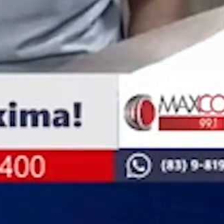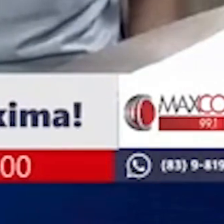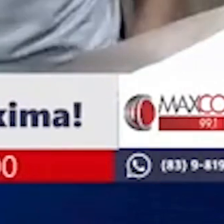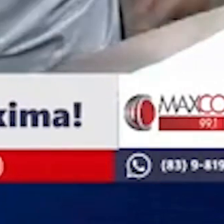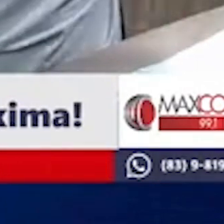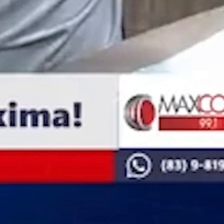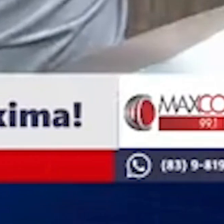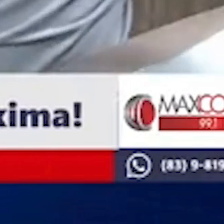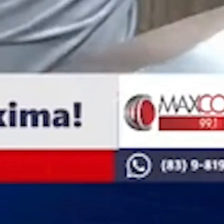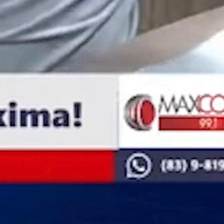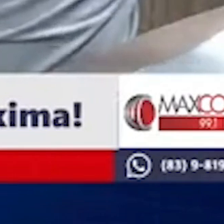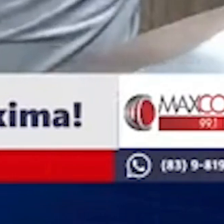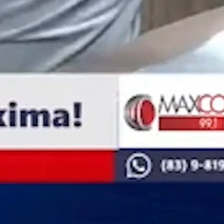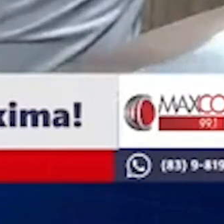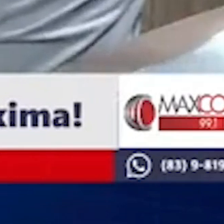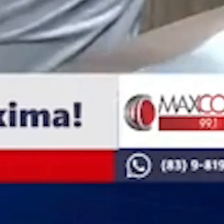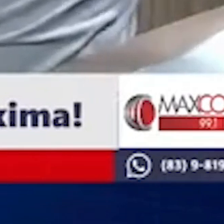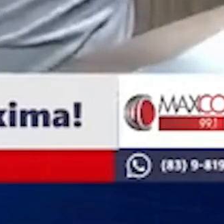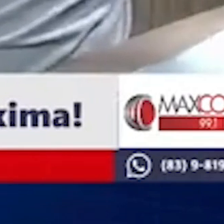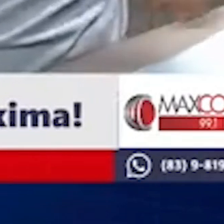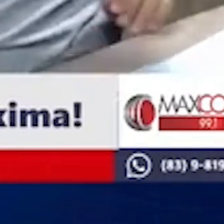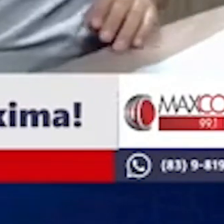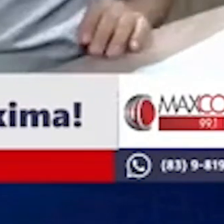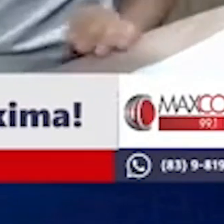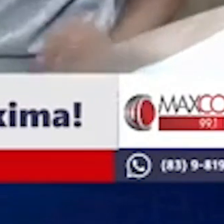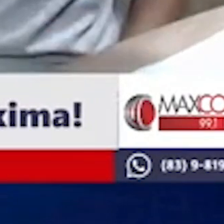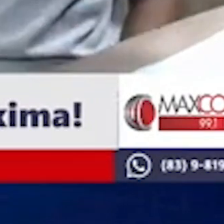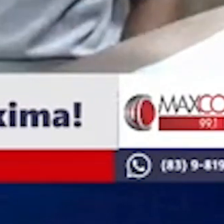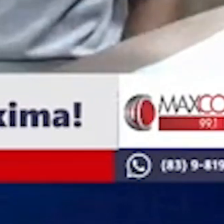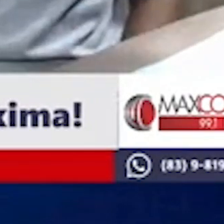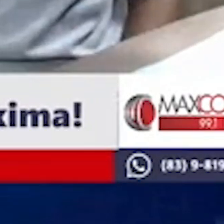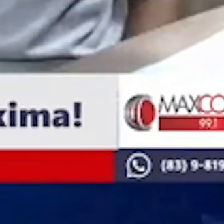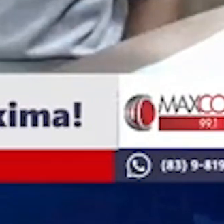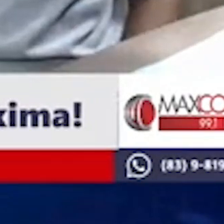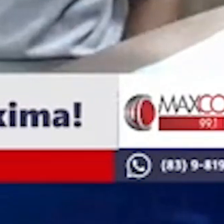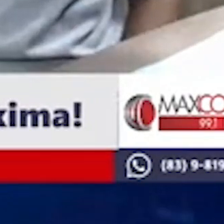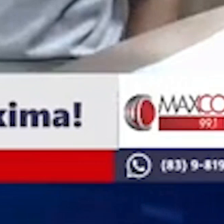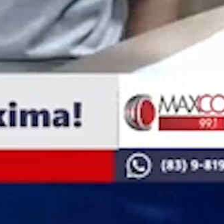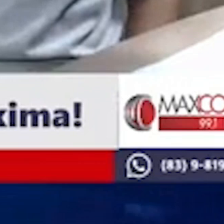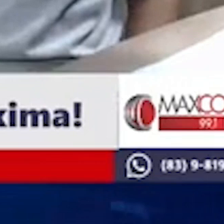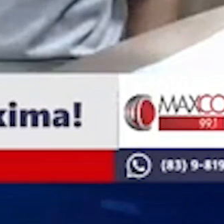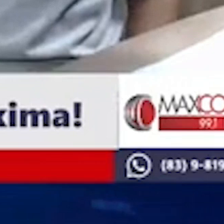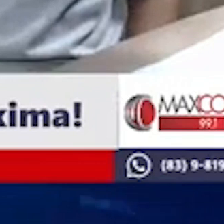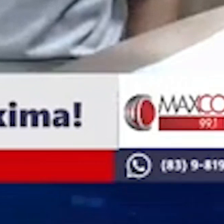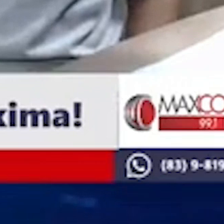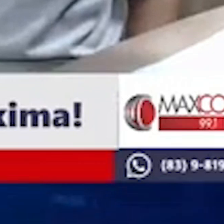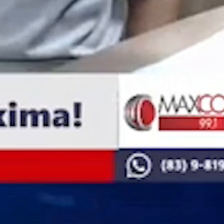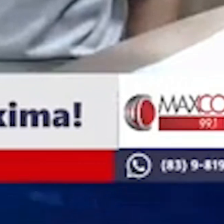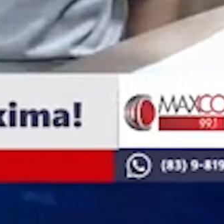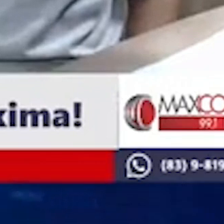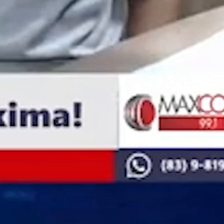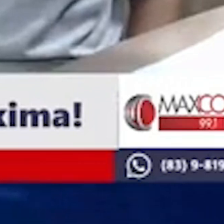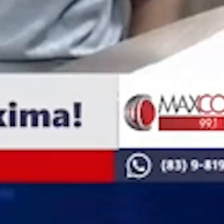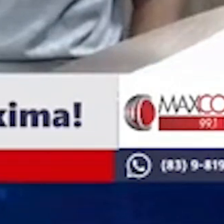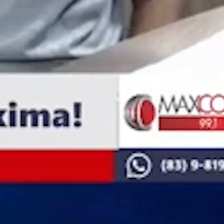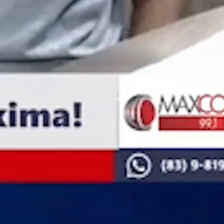as estruturas em que ele deixou certo a casa otário do Homem de Sá deixou um